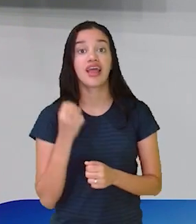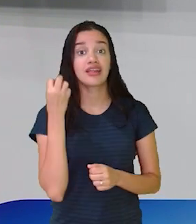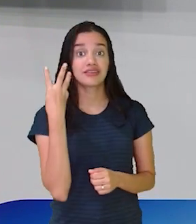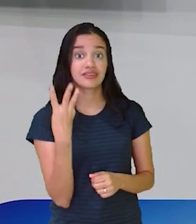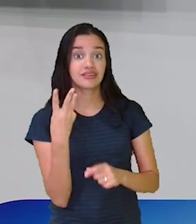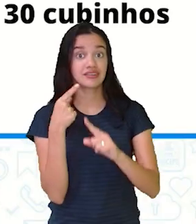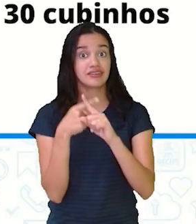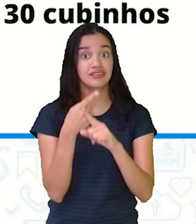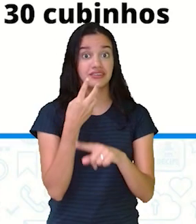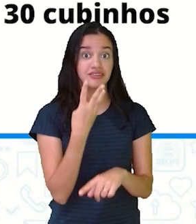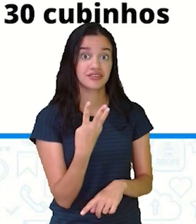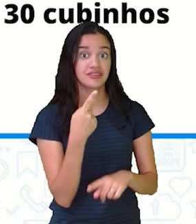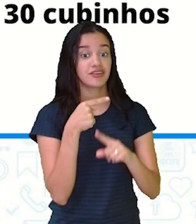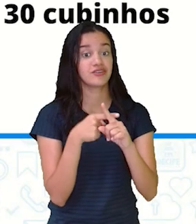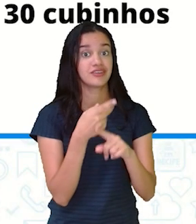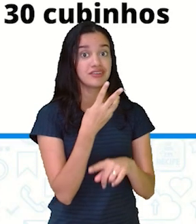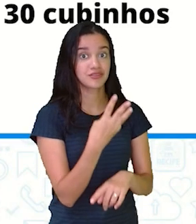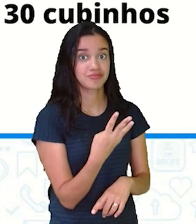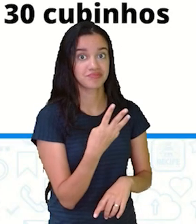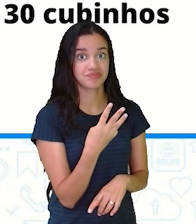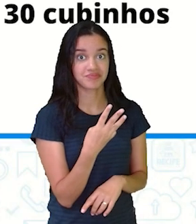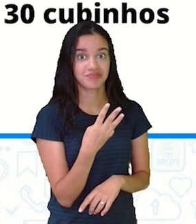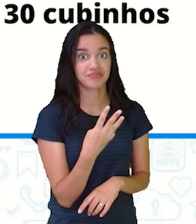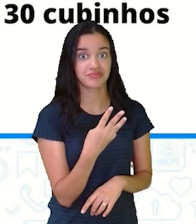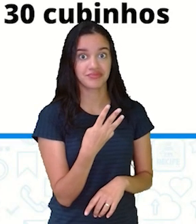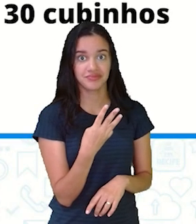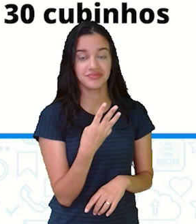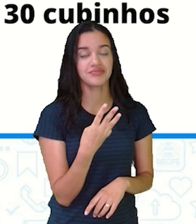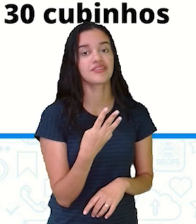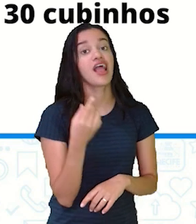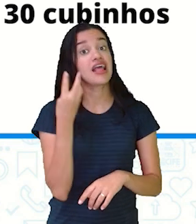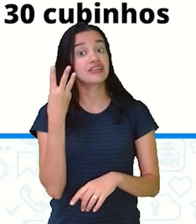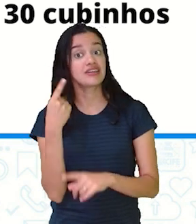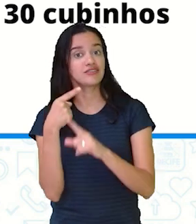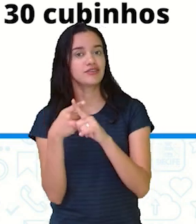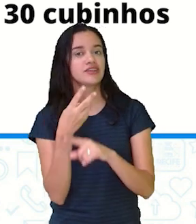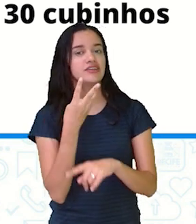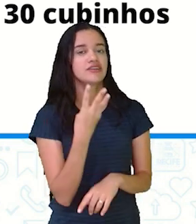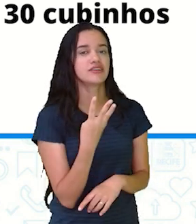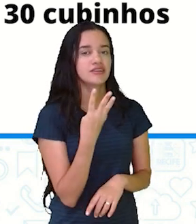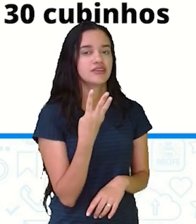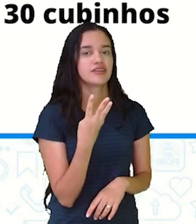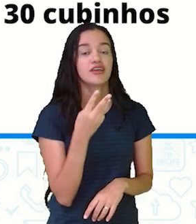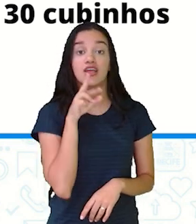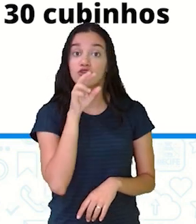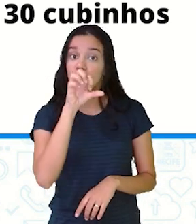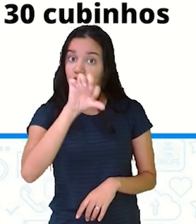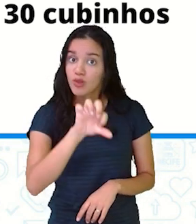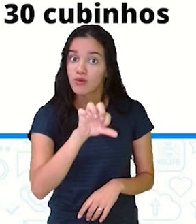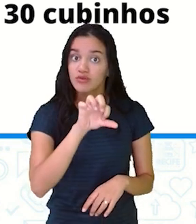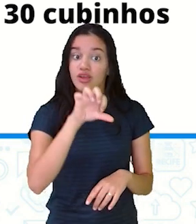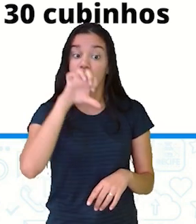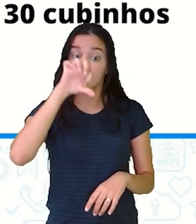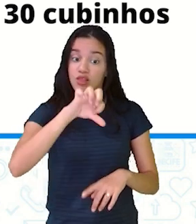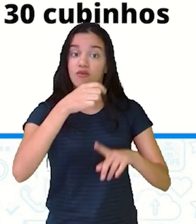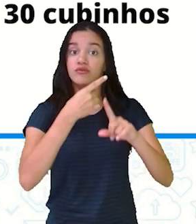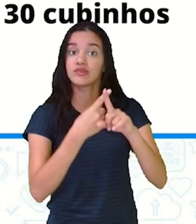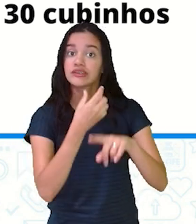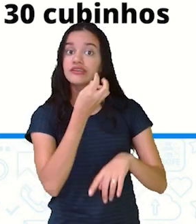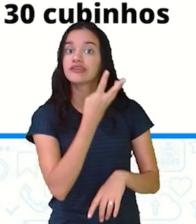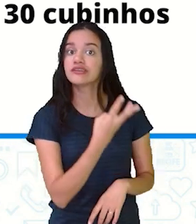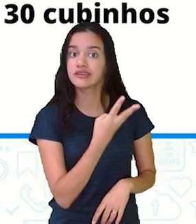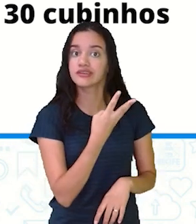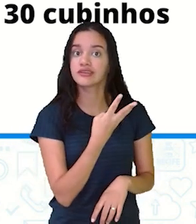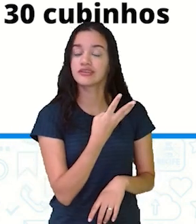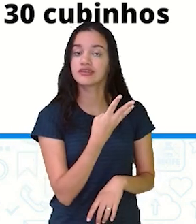3 vezes 3 vezes 3. 3 vezes 3, 9. 9 vezes 3,